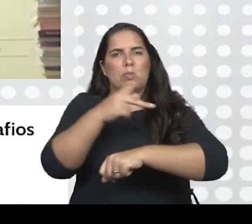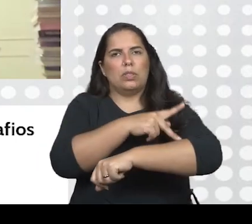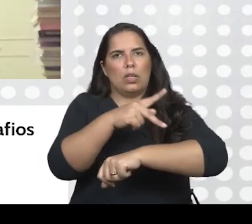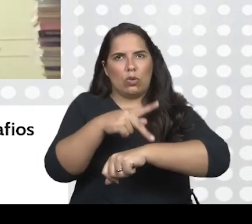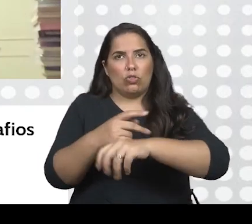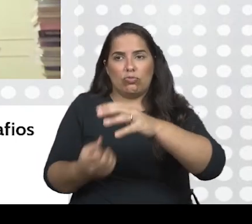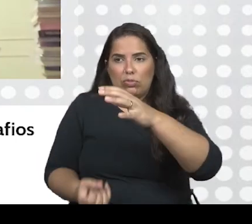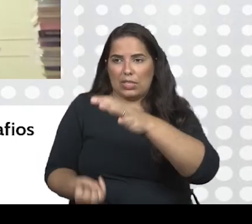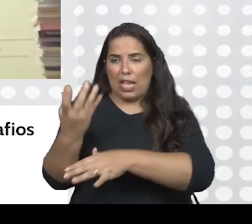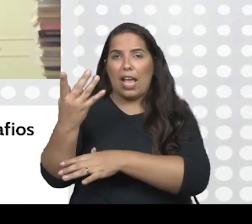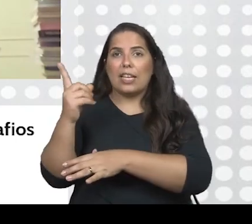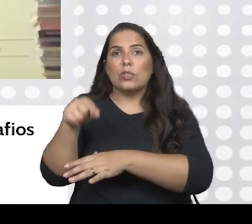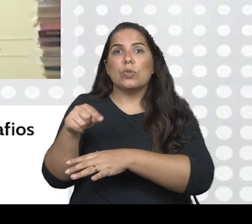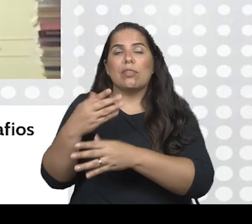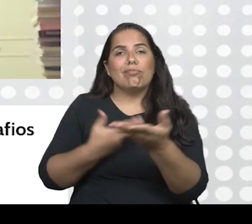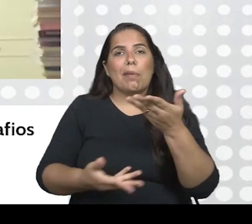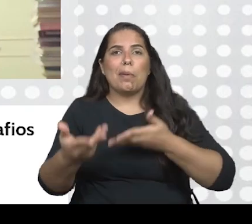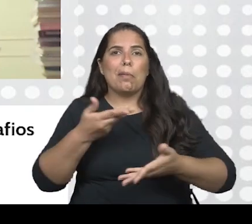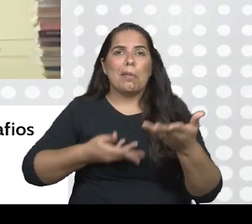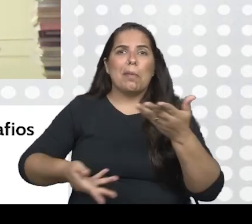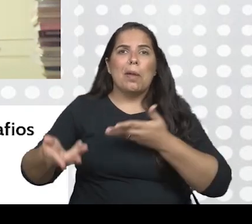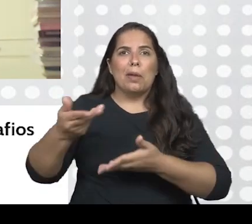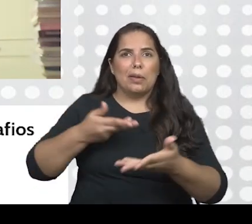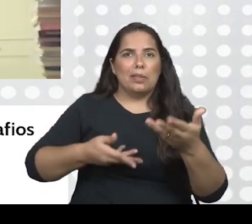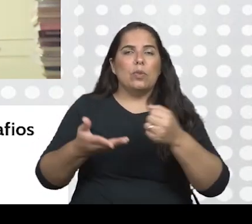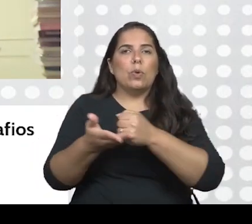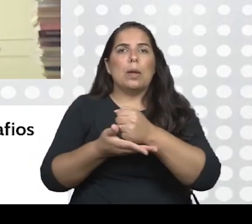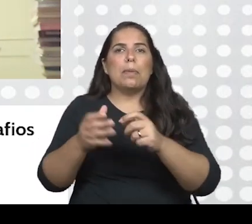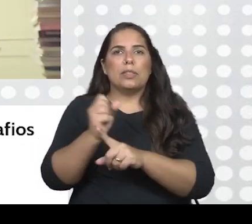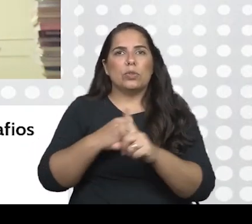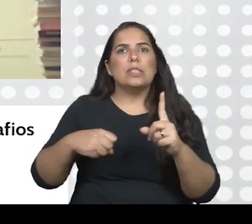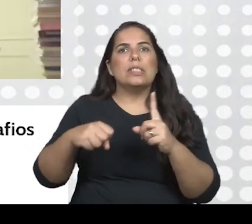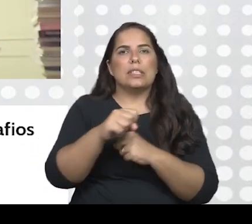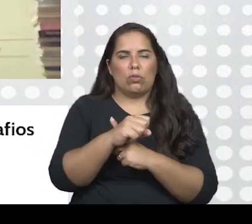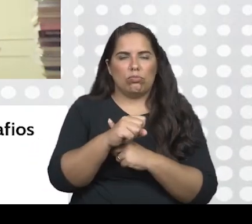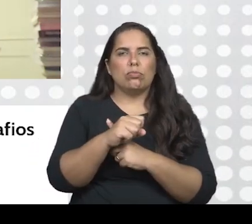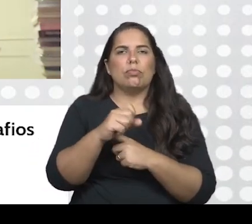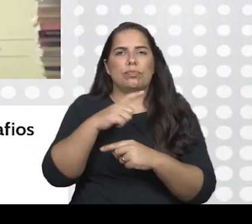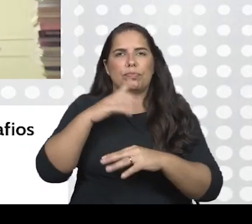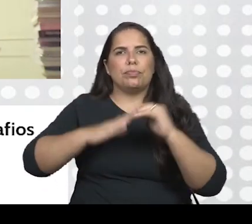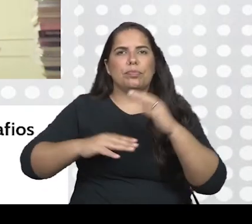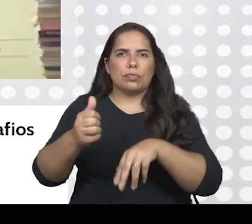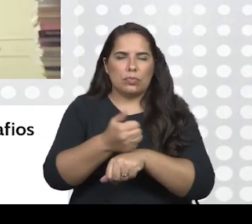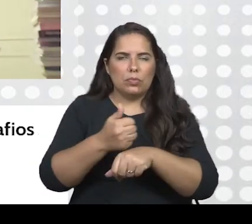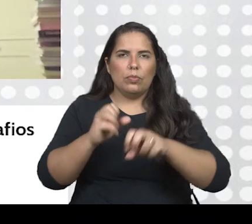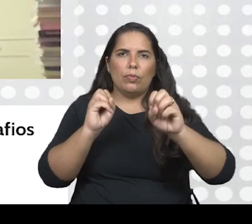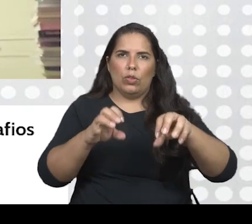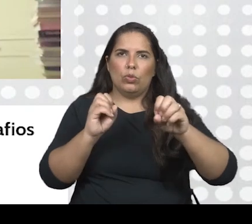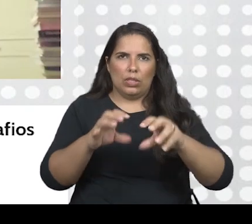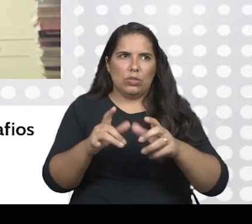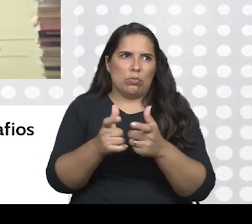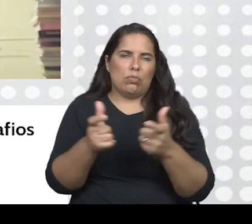eles nascem no diálogo com a base social, formado por profissionais da educação, em